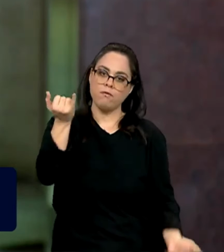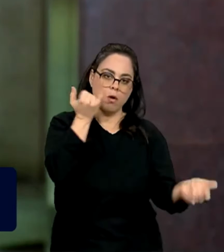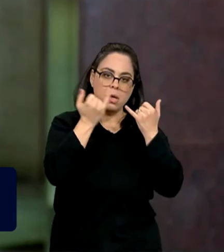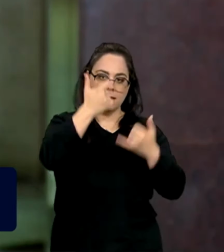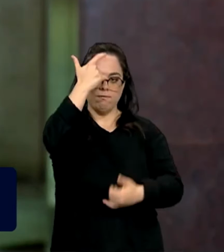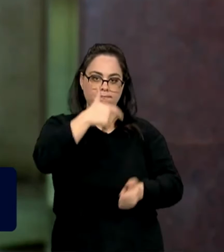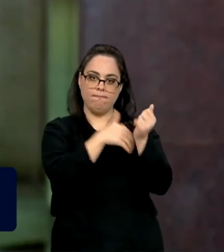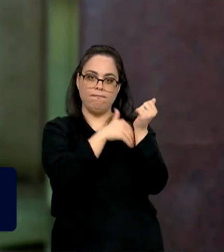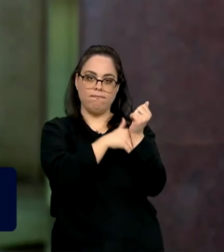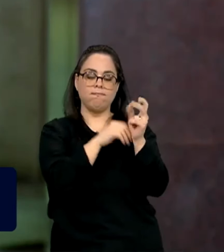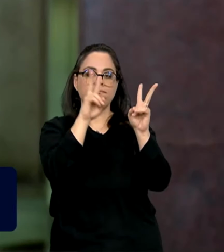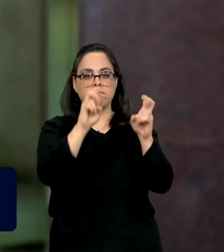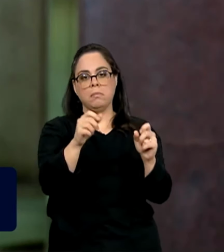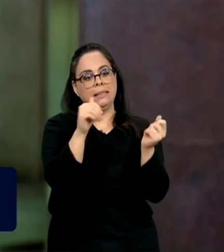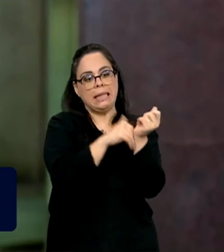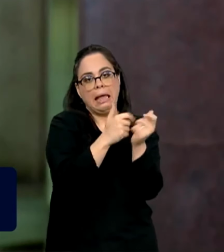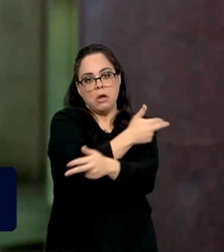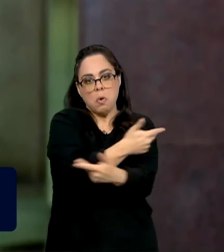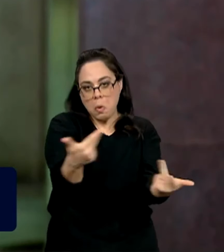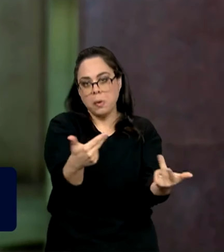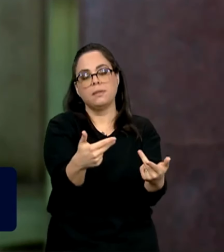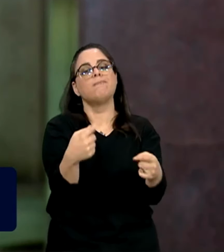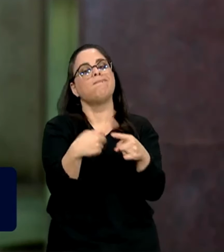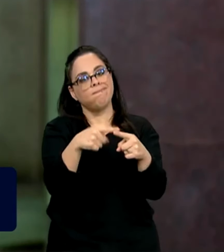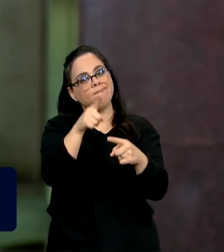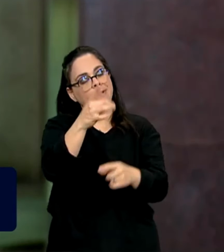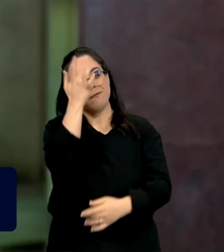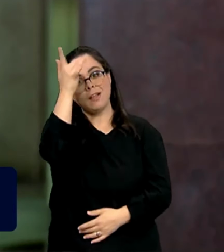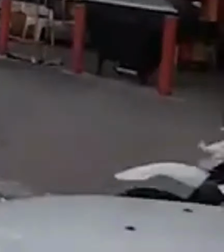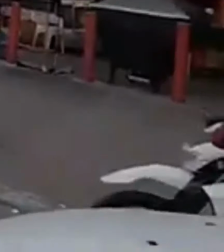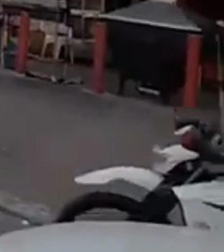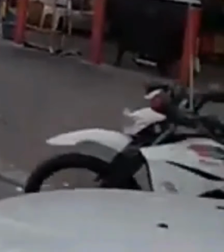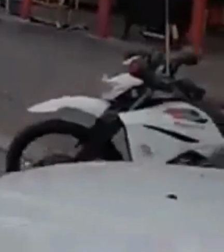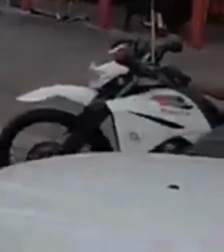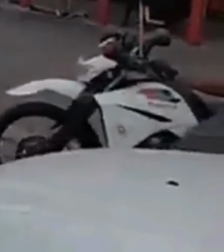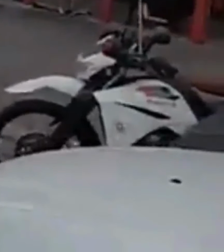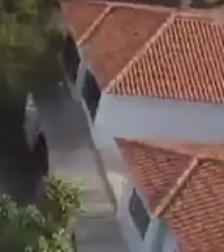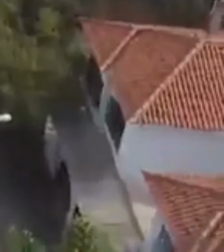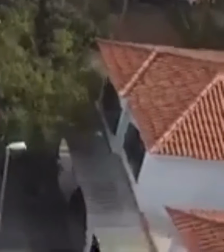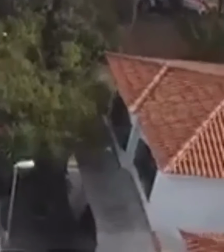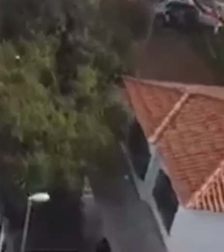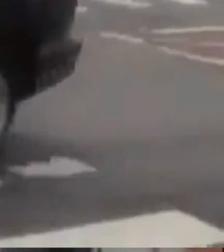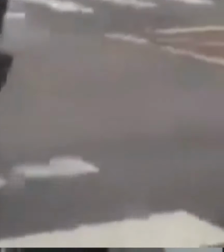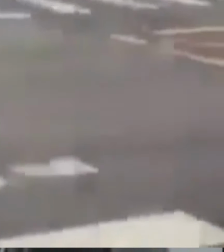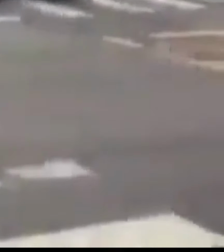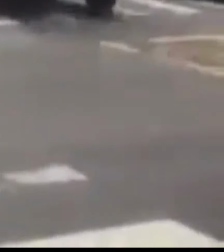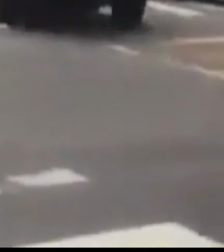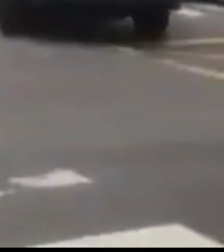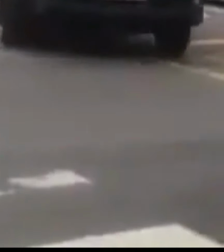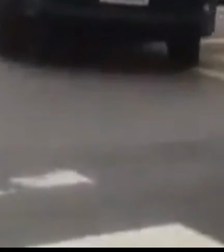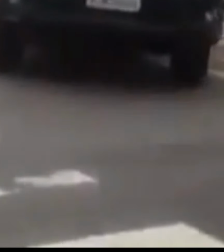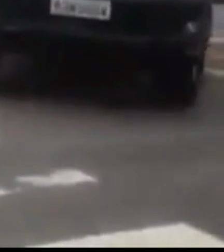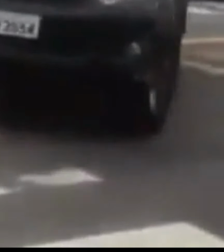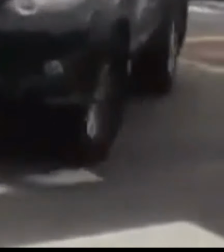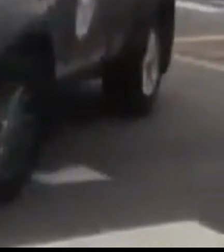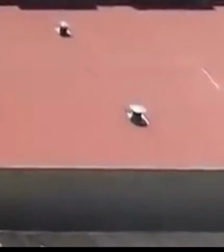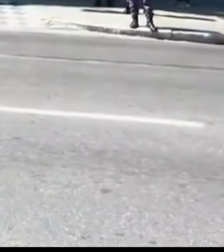aquelas informações confidenciais como senhas, porque isso facilita demais o golpe. Polícia em Ação.